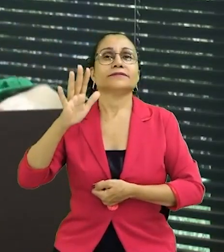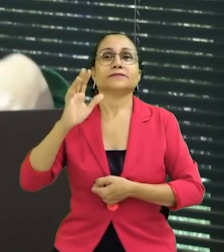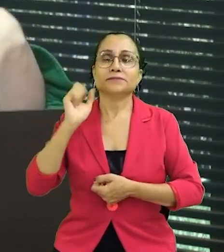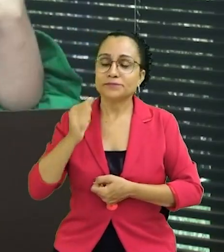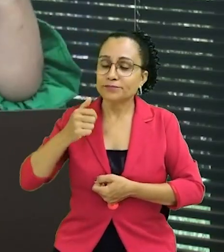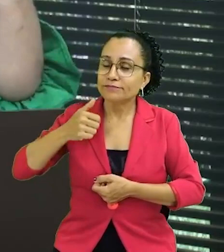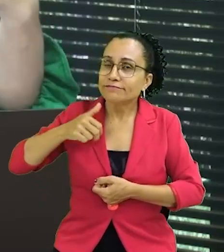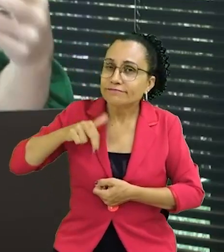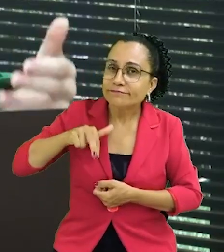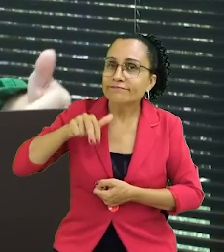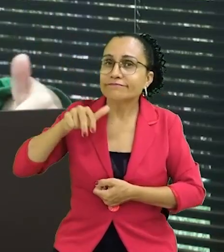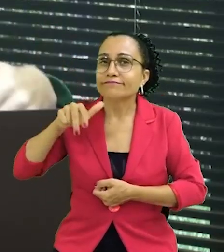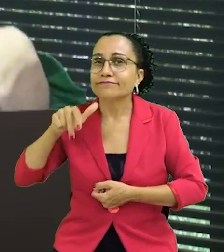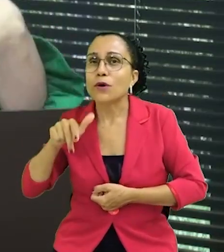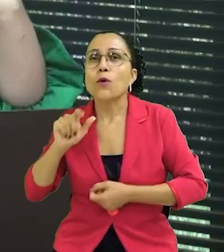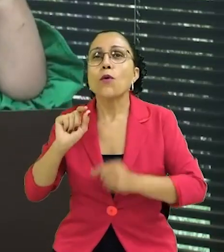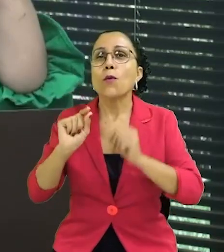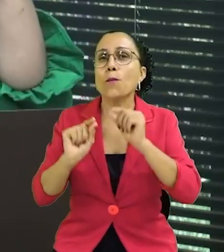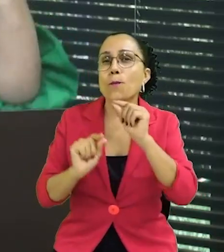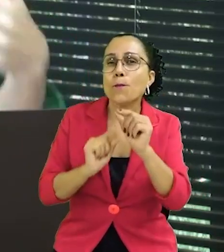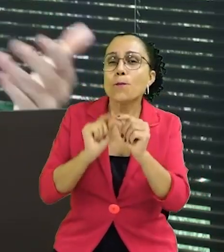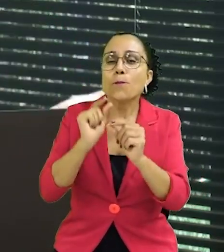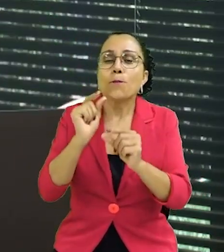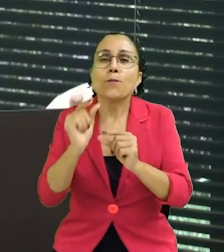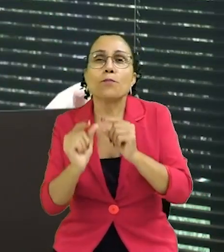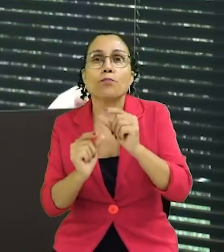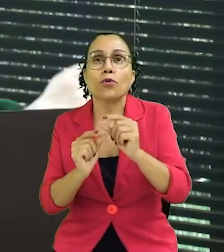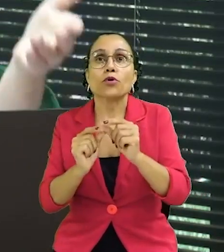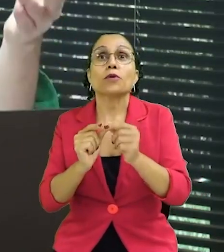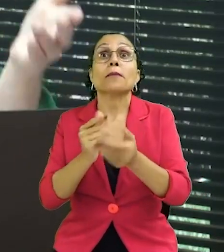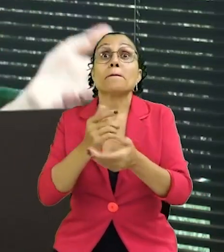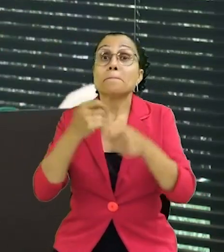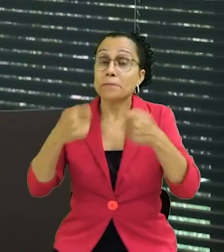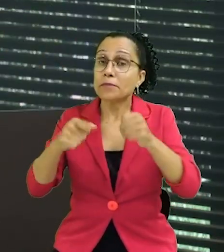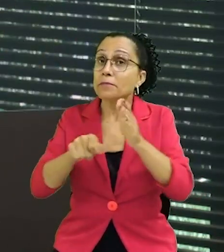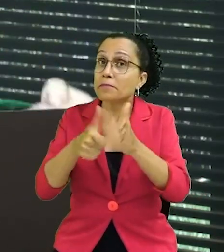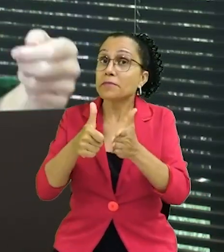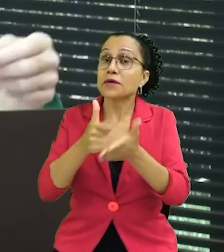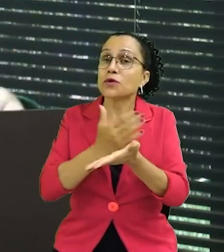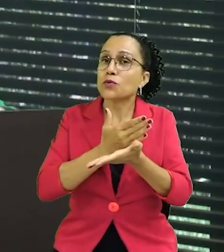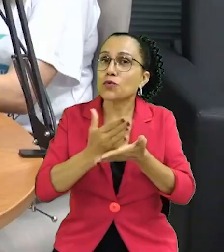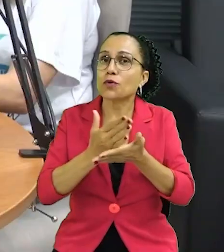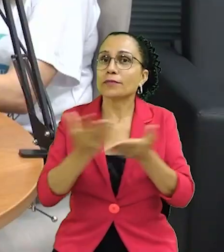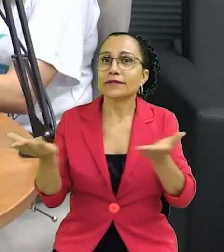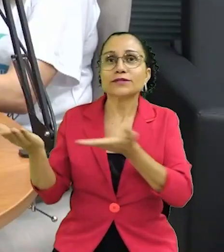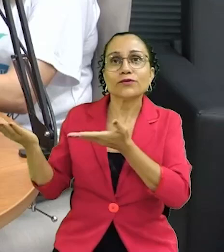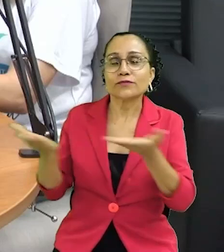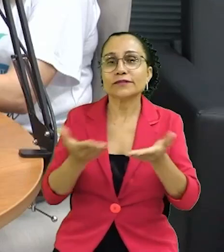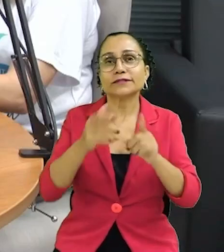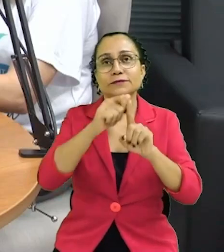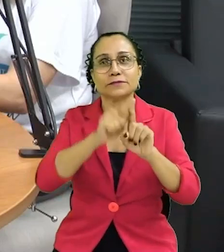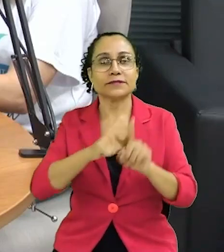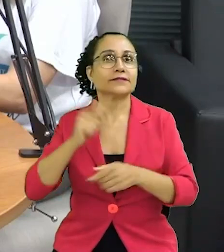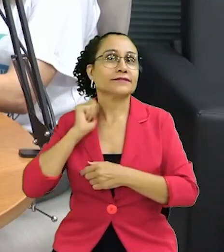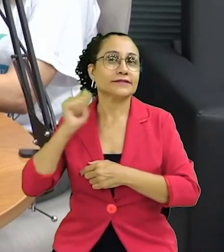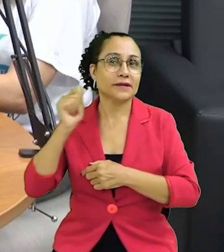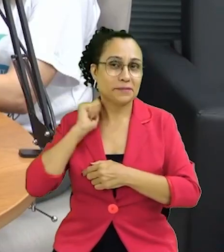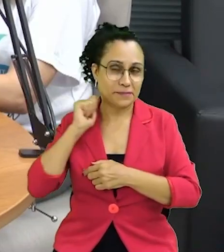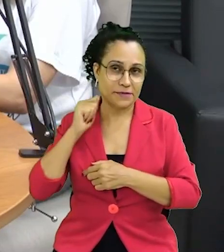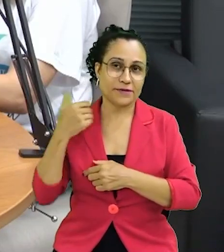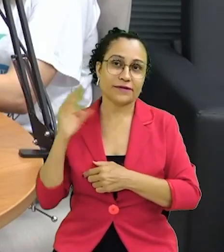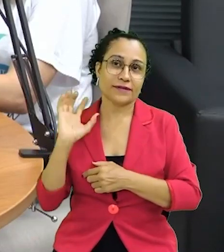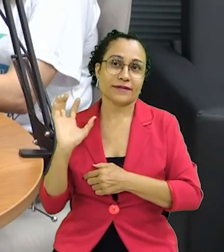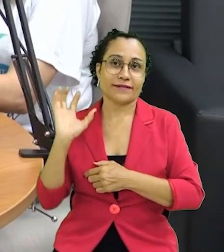pequenos passos, um pouquinho de tempo, mas dê o primeiro passo. Fica esse convite para você neste mês de abril, mês em que a gente